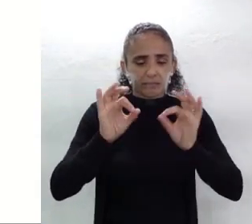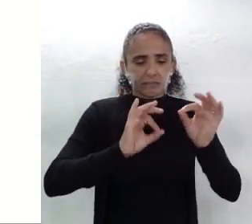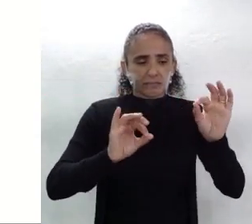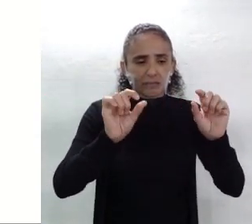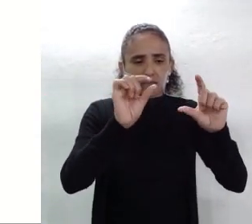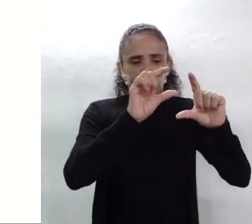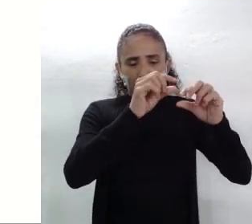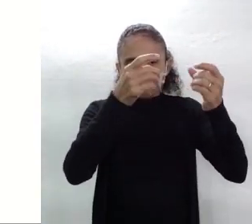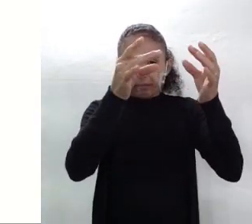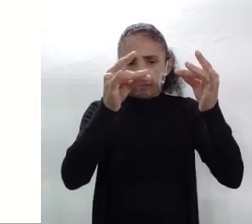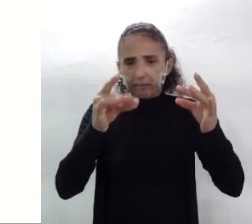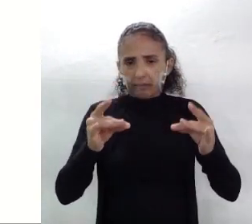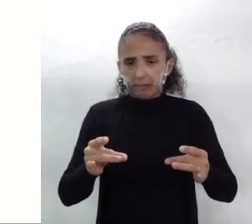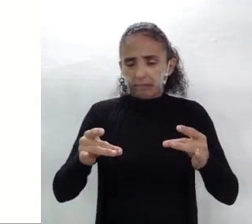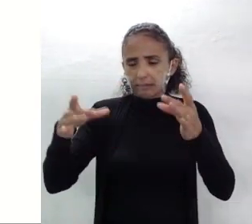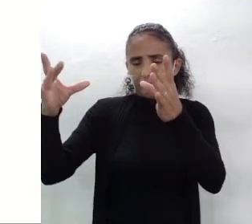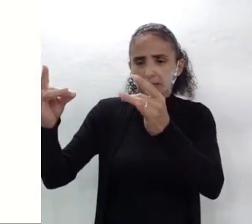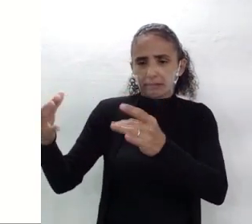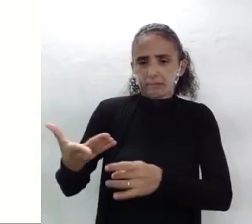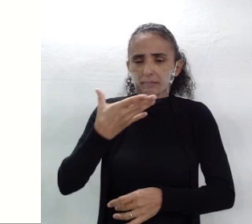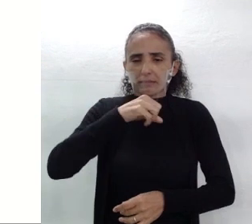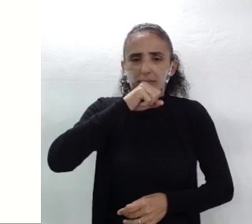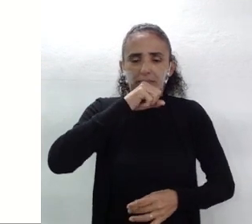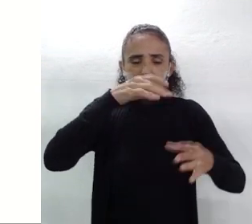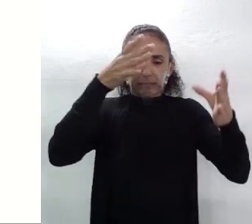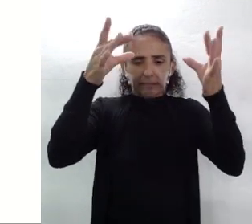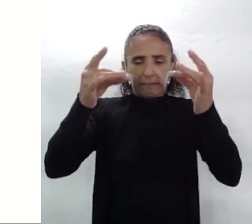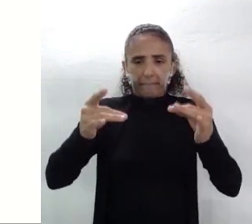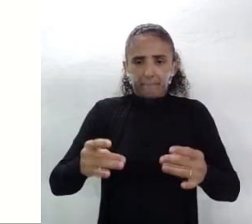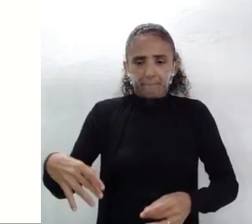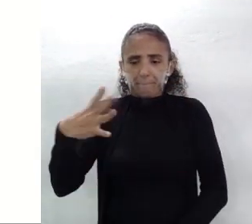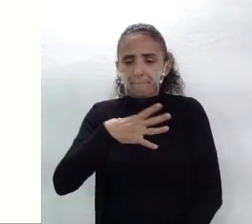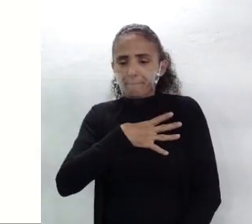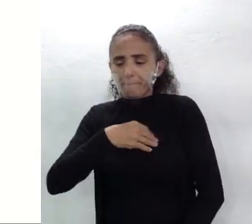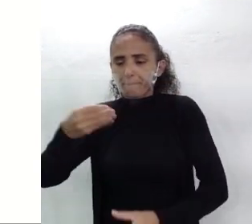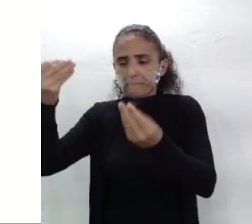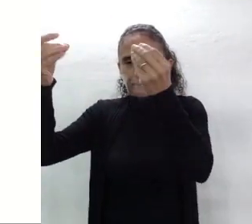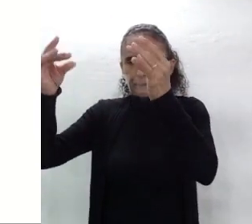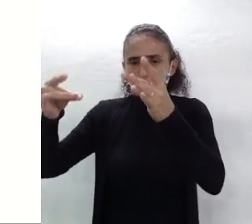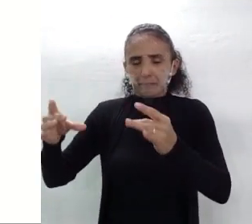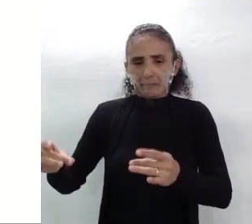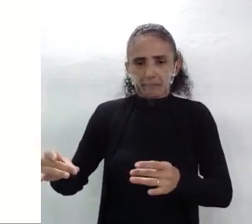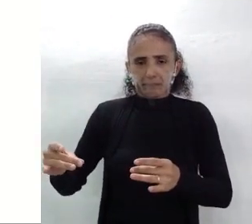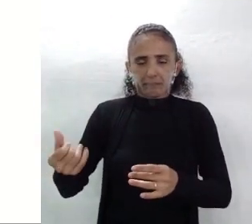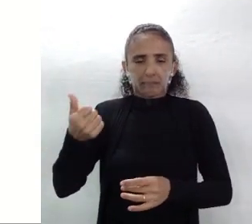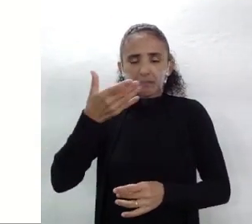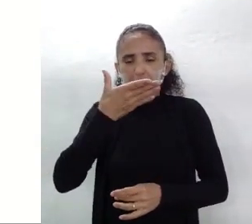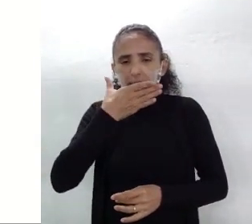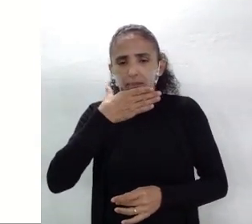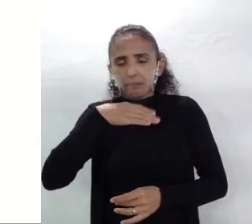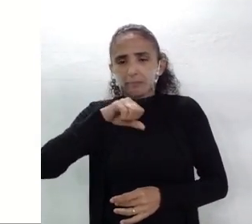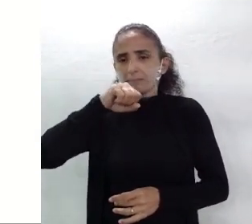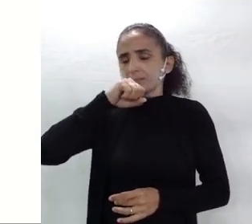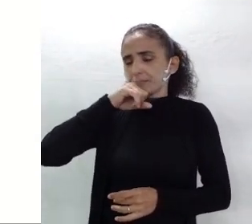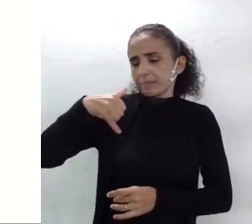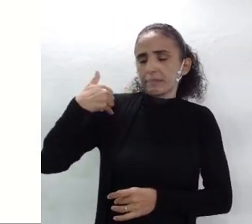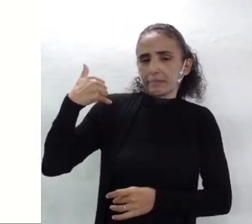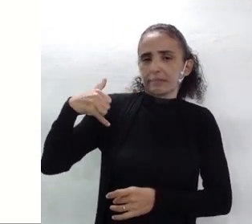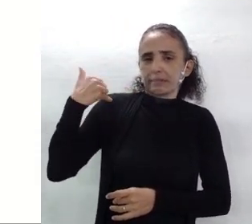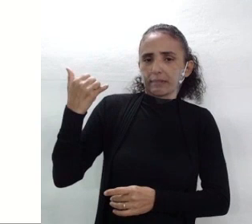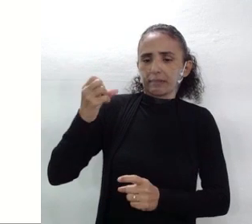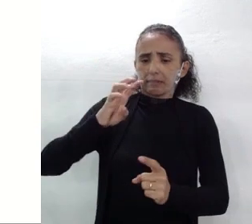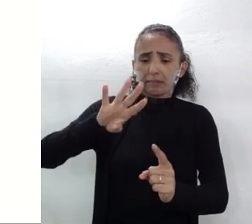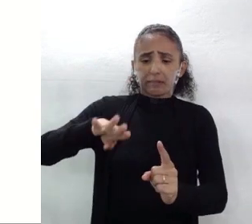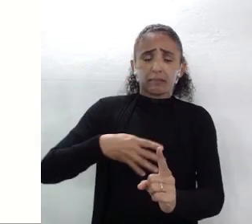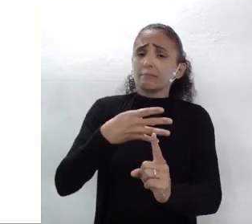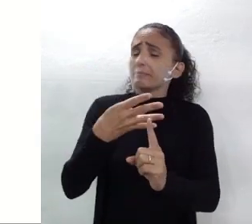ideia. Idade do pai e idade do filho. Então ele fala aqui, a idade do pai é o quádruplo da idade do filho. Eu